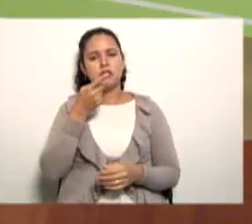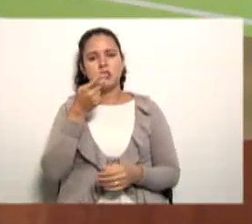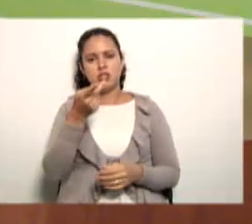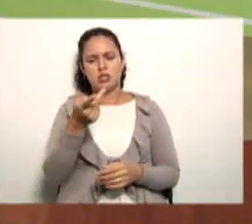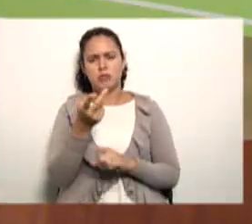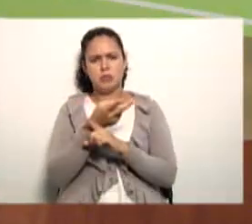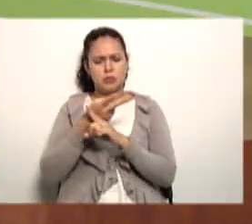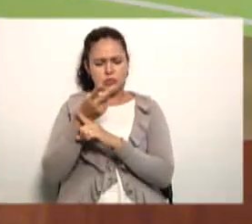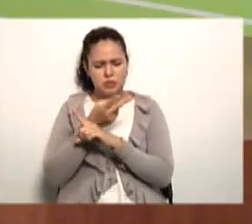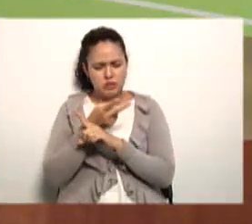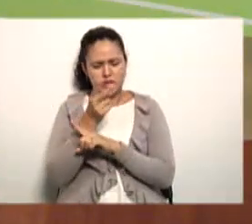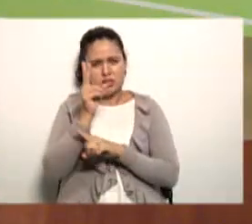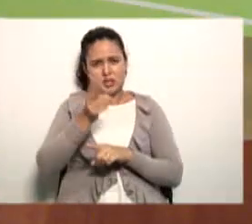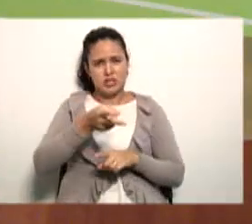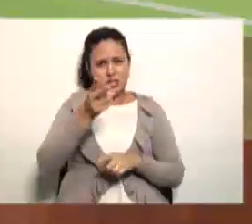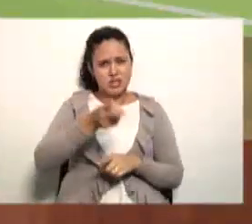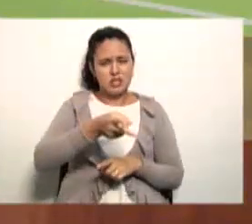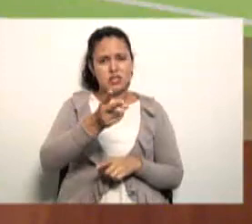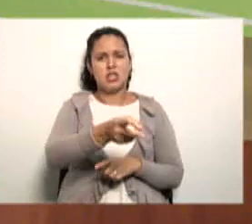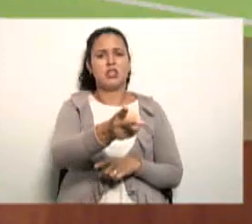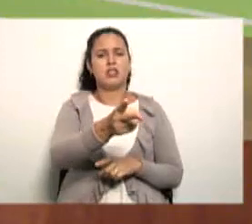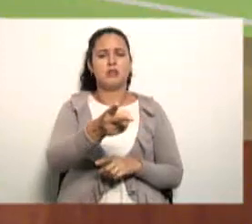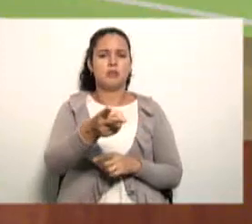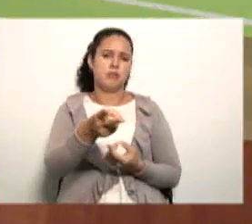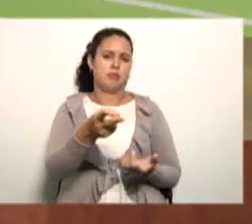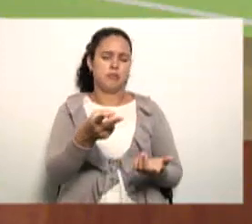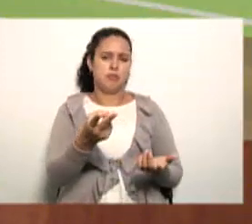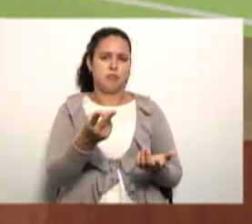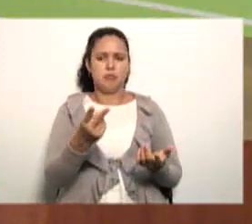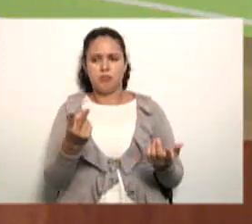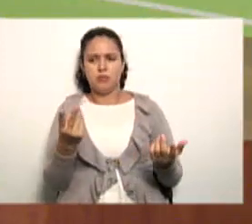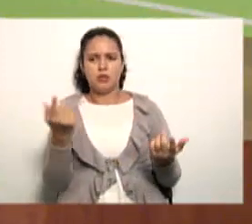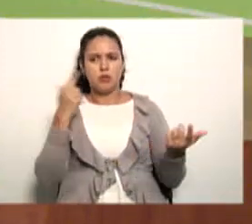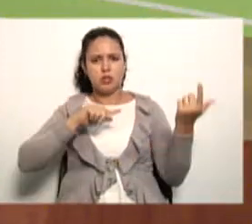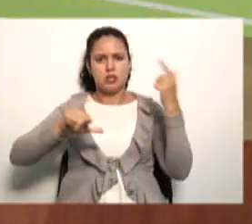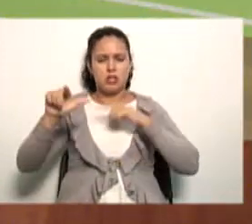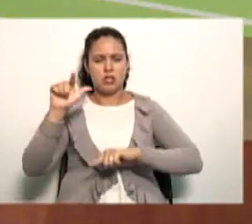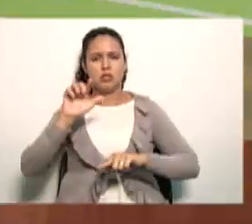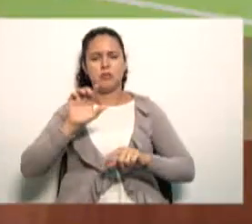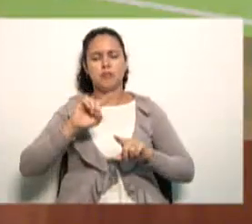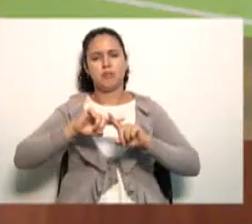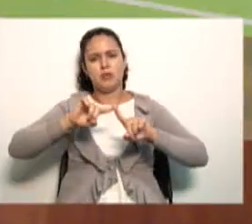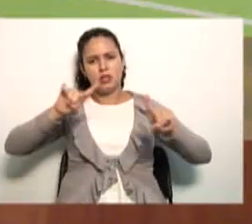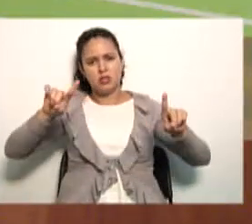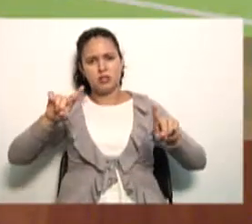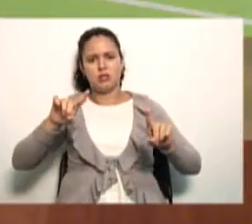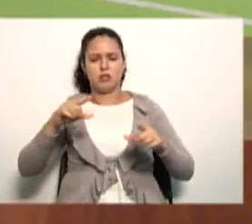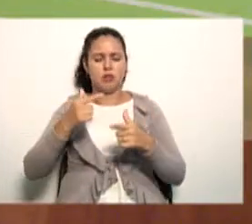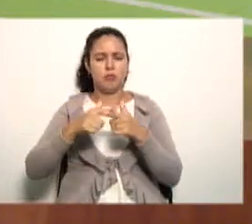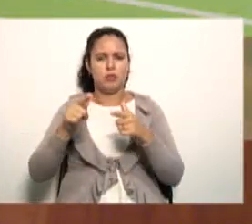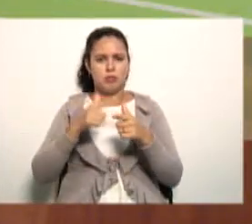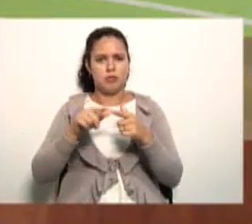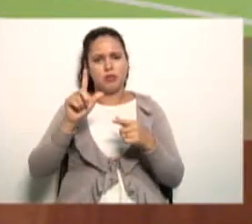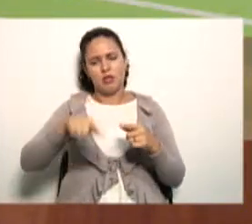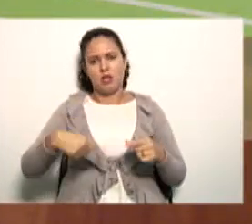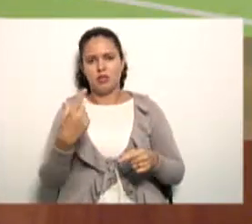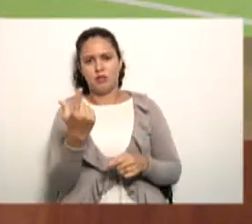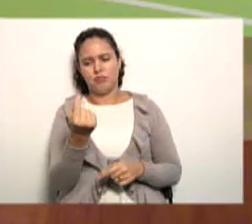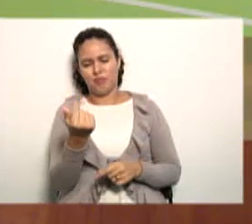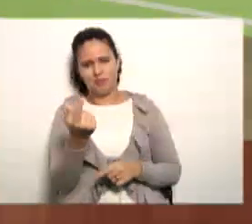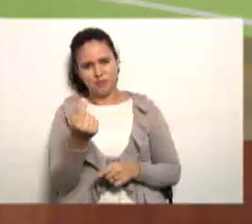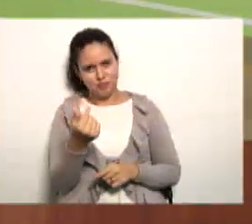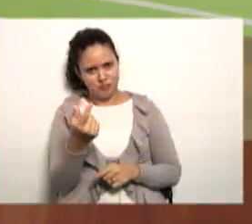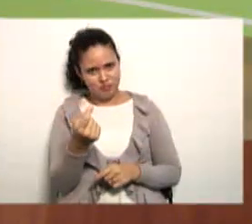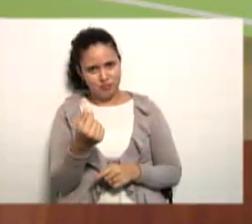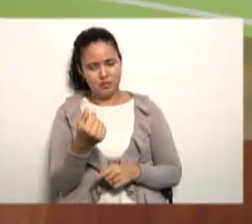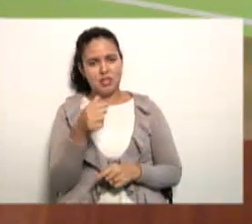buscas, porém o financeiro não corresponde aos nossos desejos e vontades. Finalmente, quanto mais ganhamos, mais temos